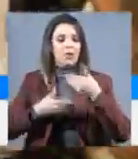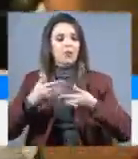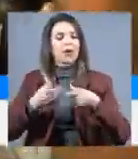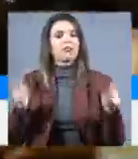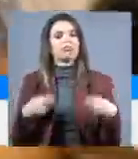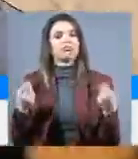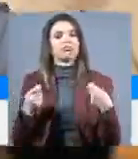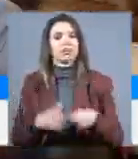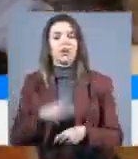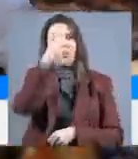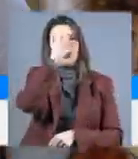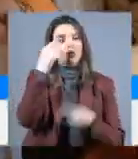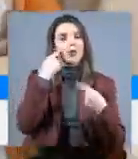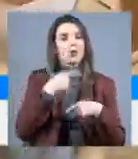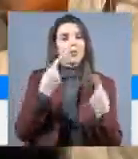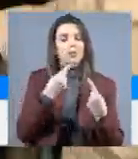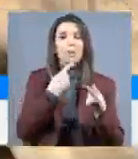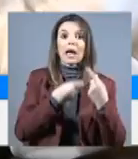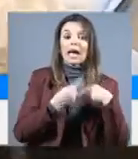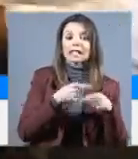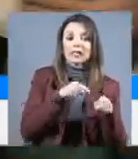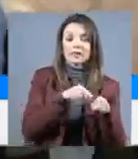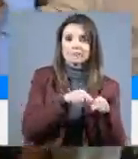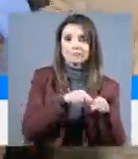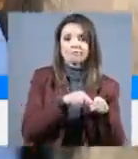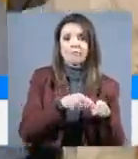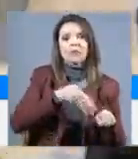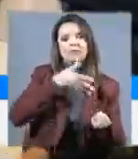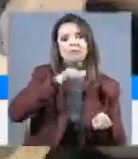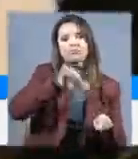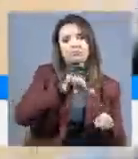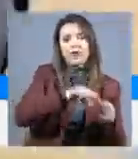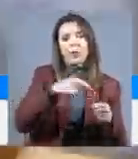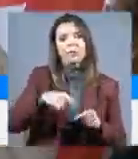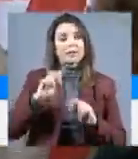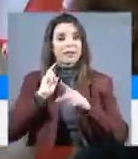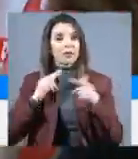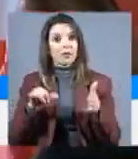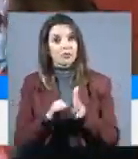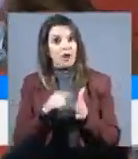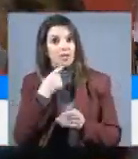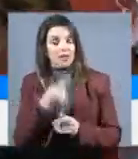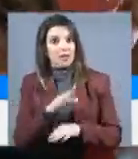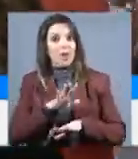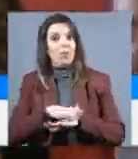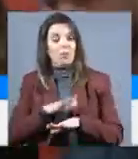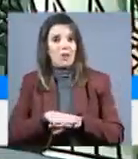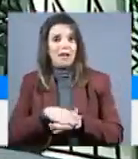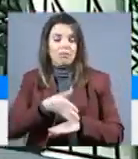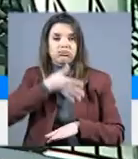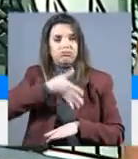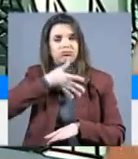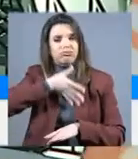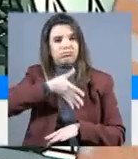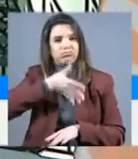O Ministério Público já deduziu a acusação de difamação ao presidente da Câmara do Funchal. Em causa estão as declarações